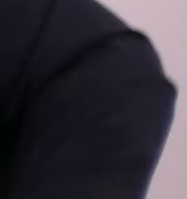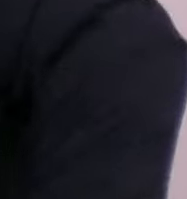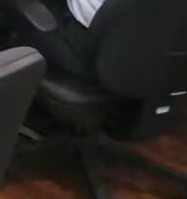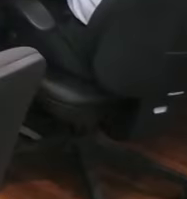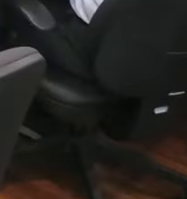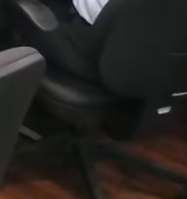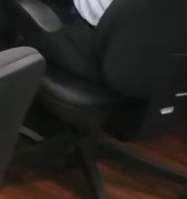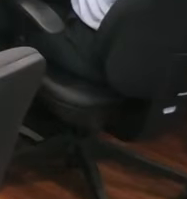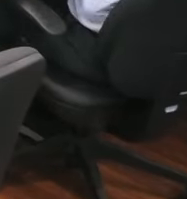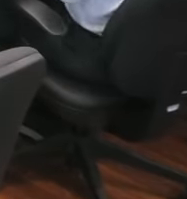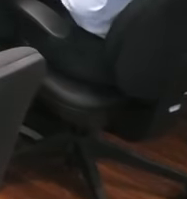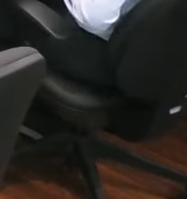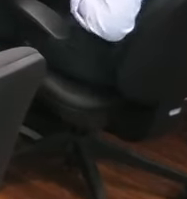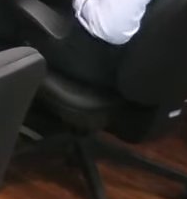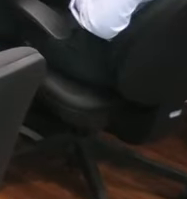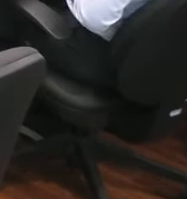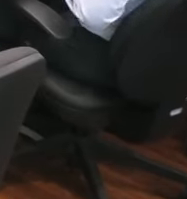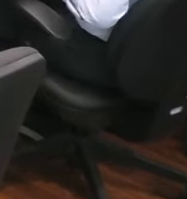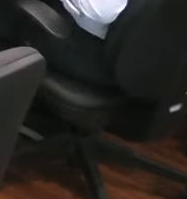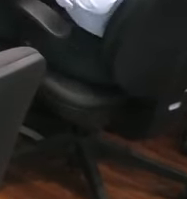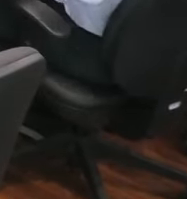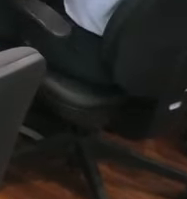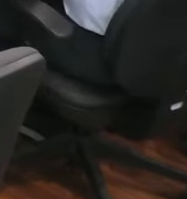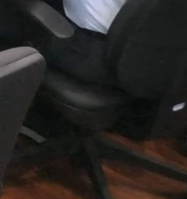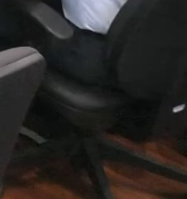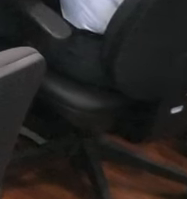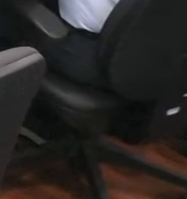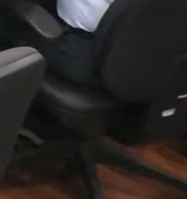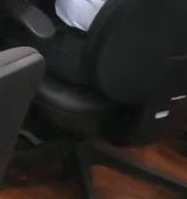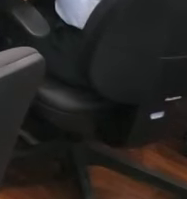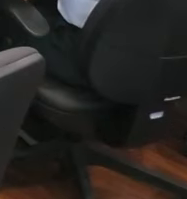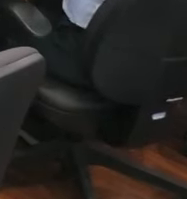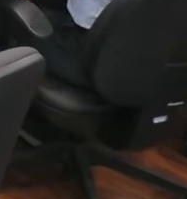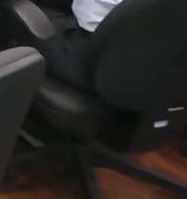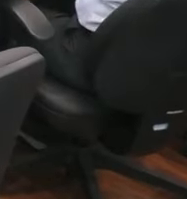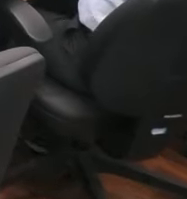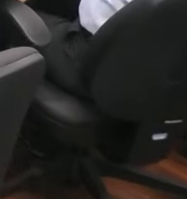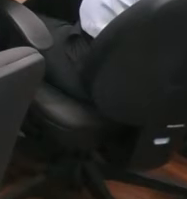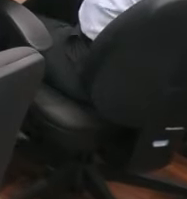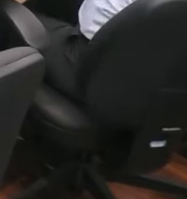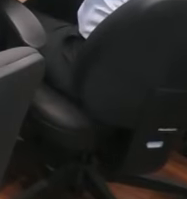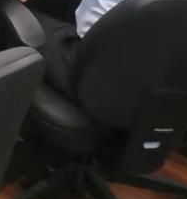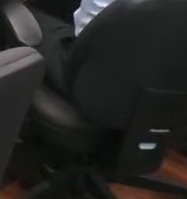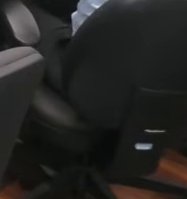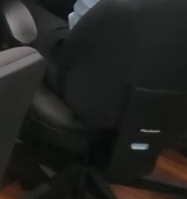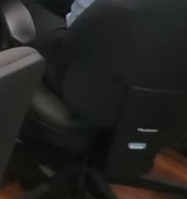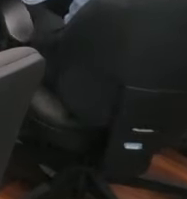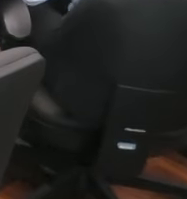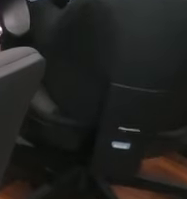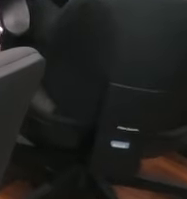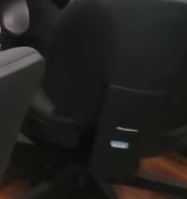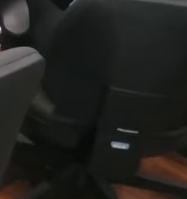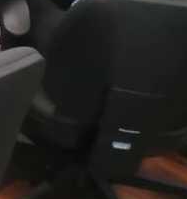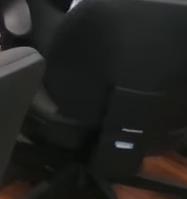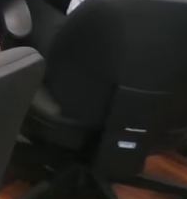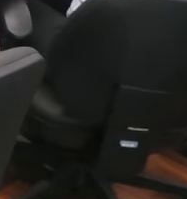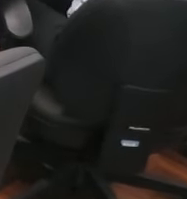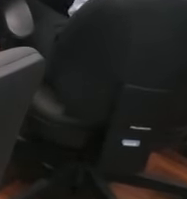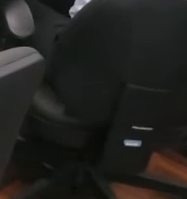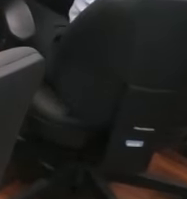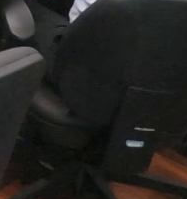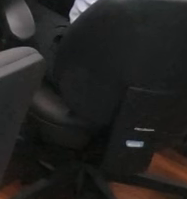Boa tarde a todos e todas. Me chamo Alex Serpa, sou morador do Complexo da China,